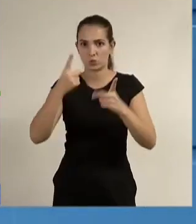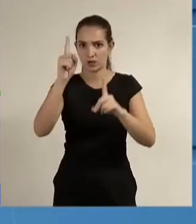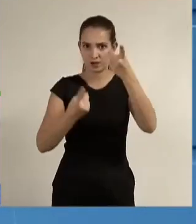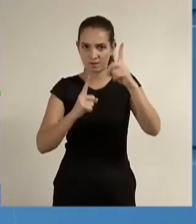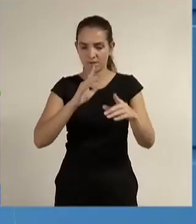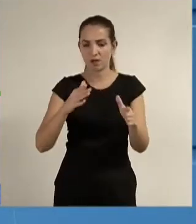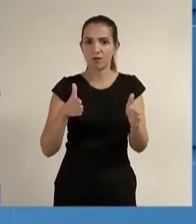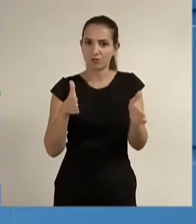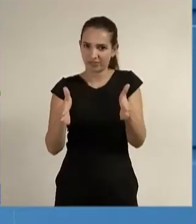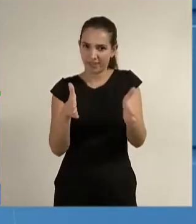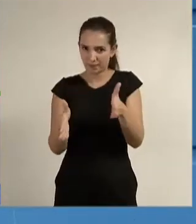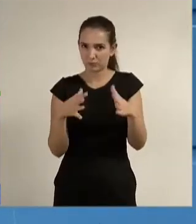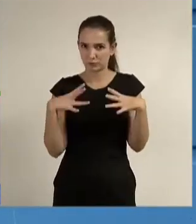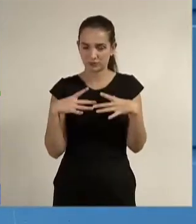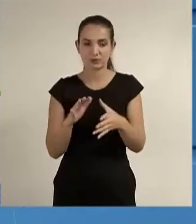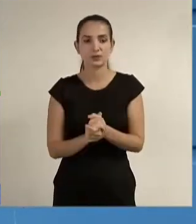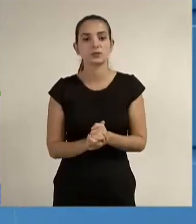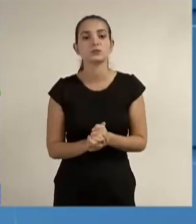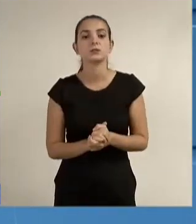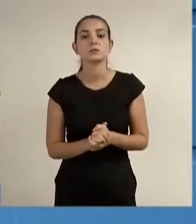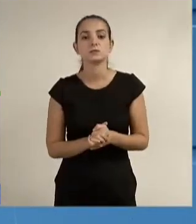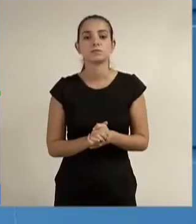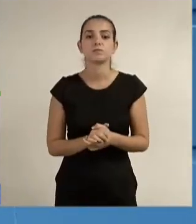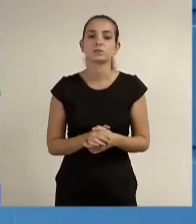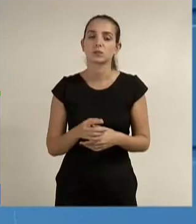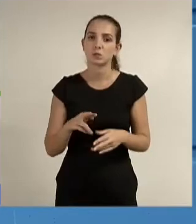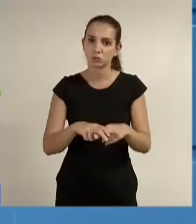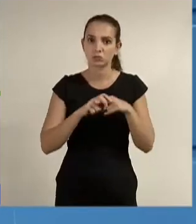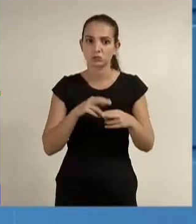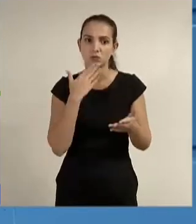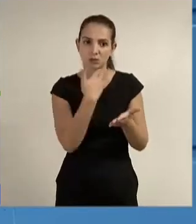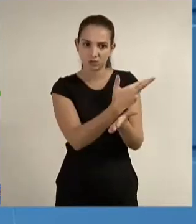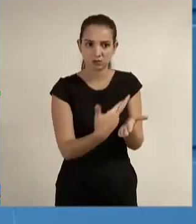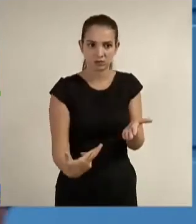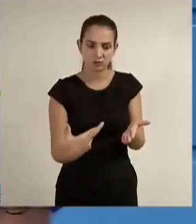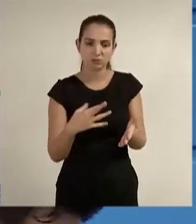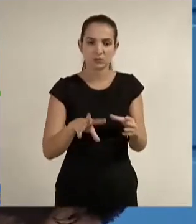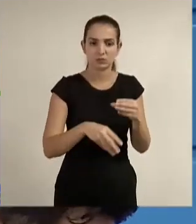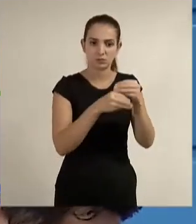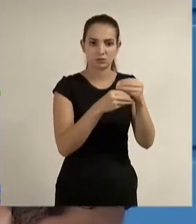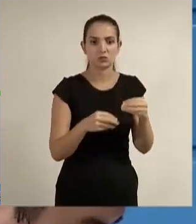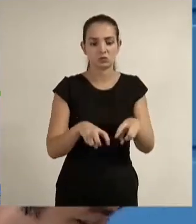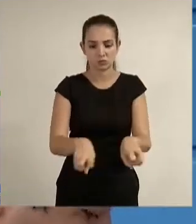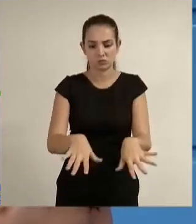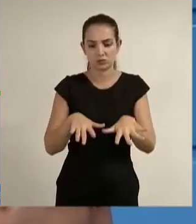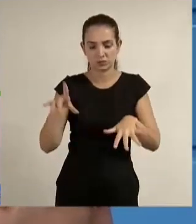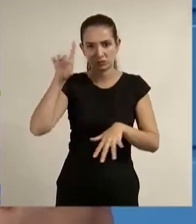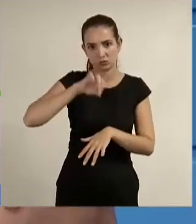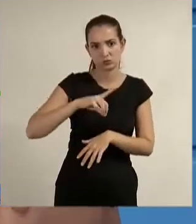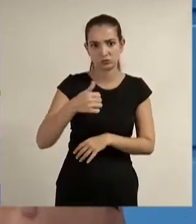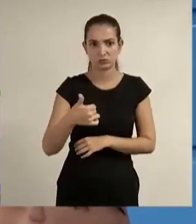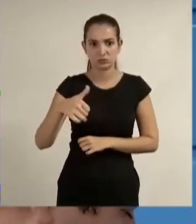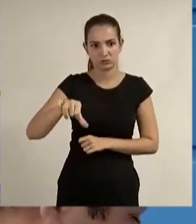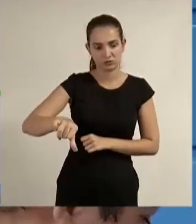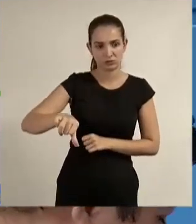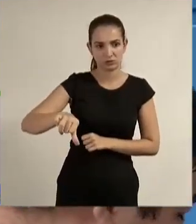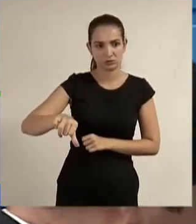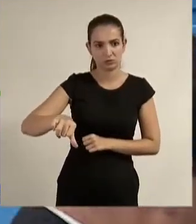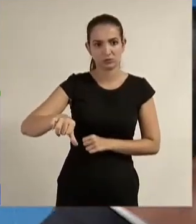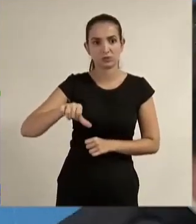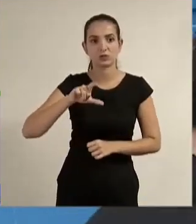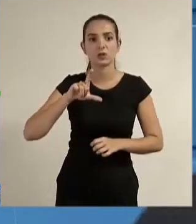incluído o requerimento que nós solicitamos o plenário no dia 19, com